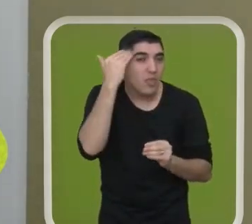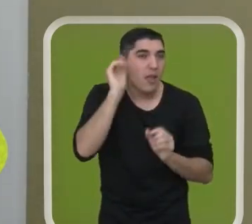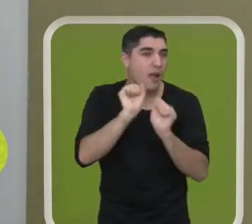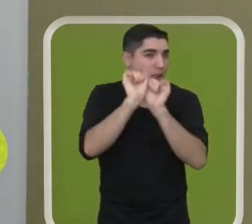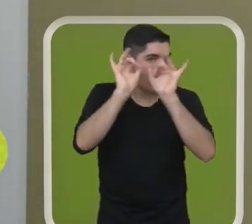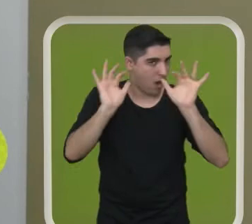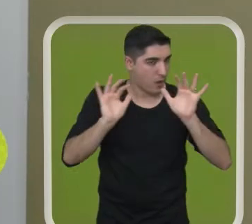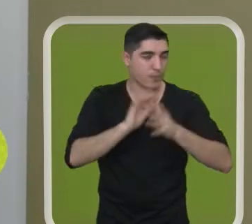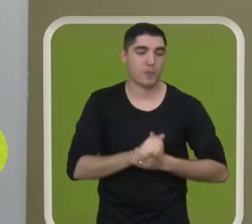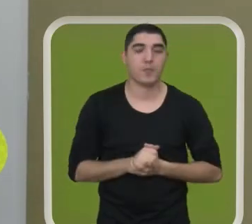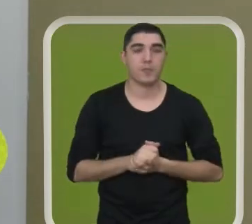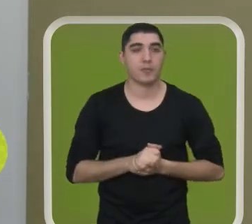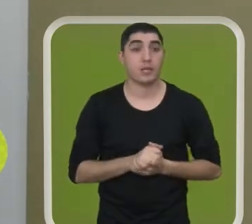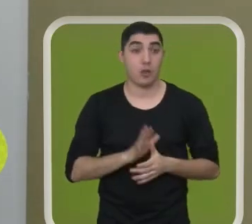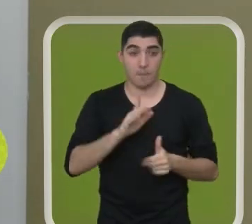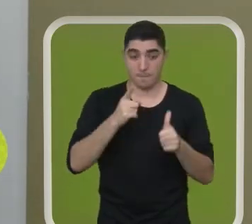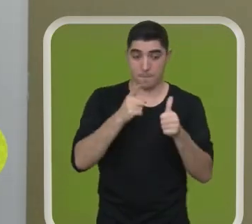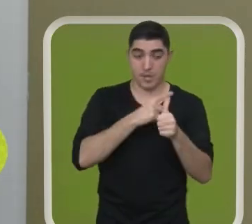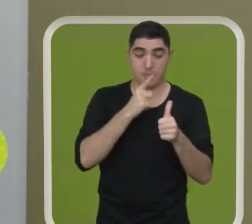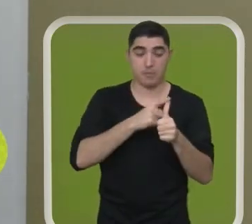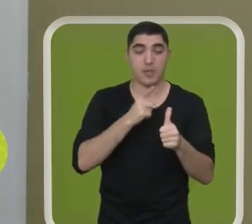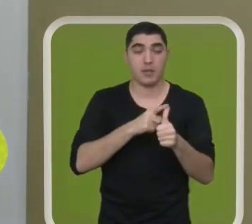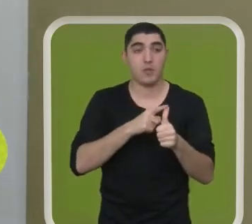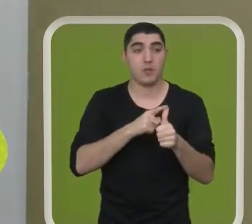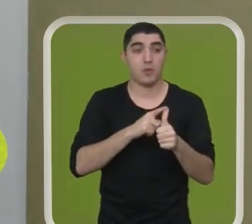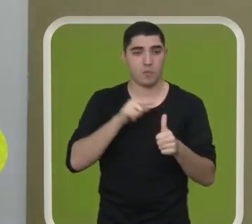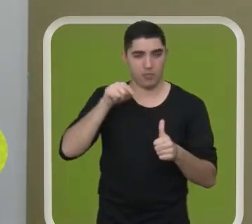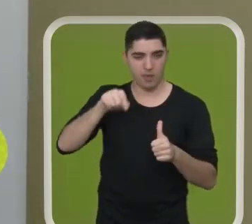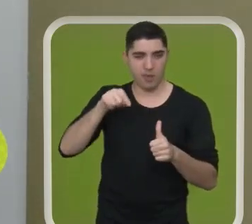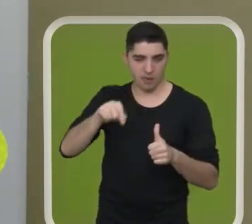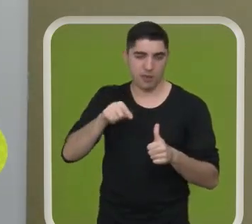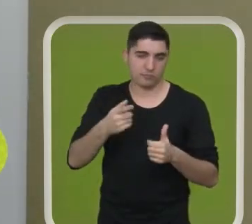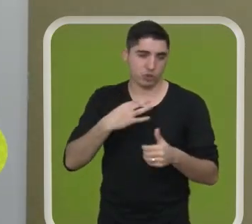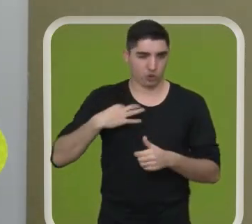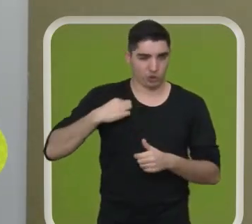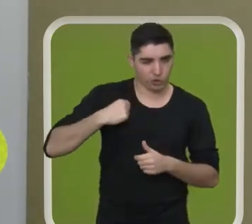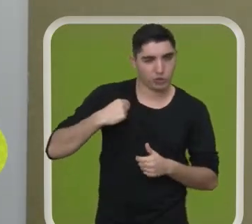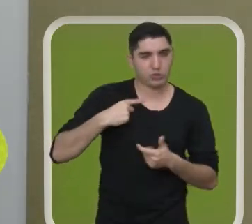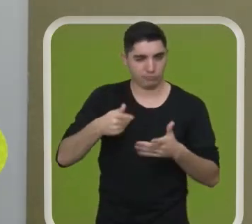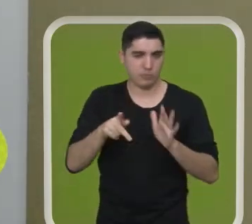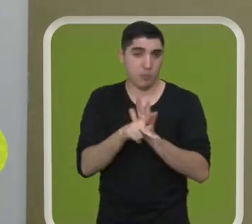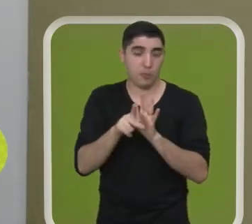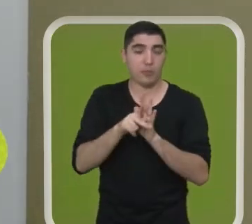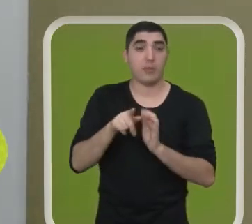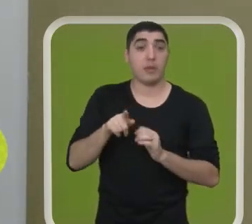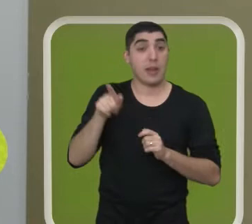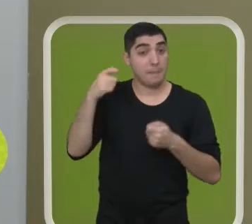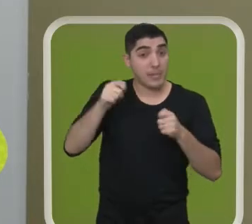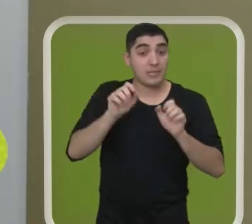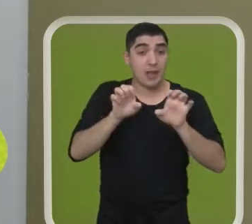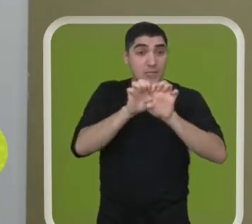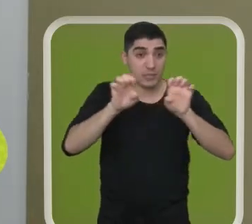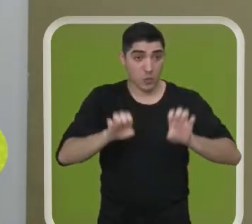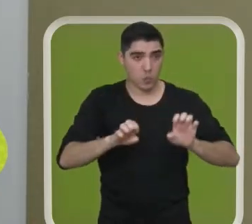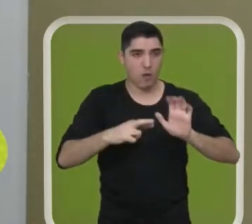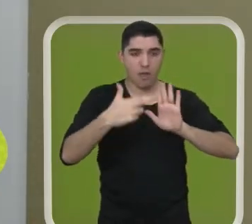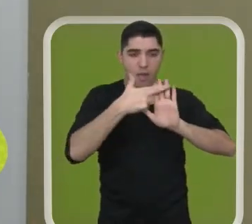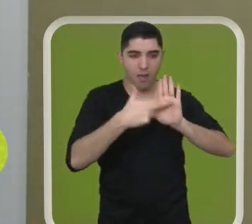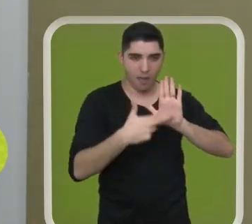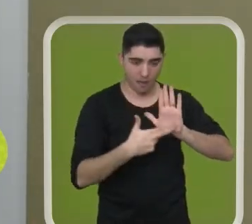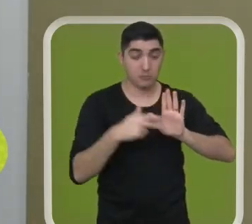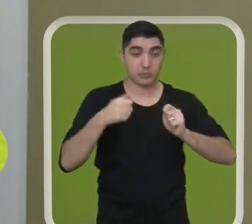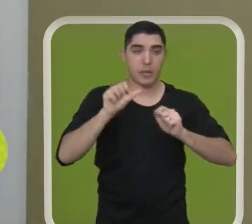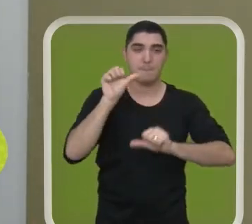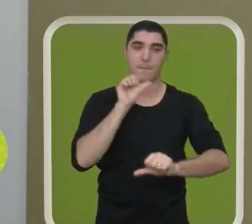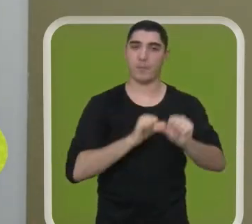entender. Primeiro de tudo, este clube, esta associação, precisa alterar seu estatuto para que ela possa, né, ou